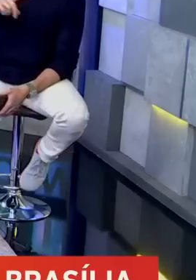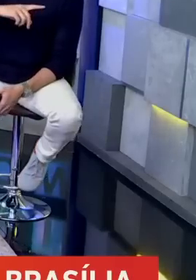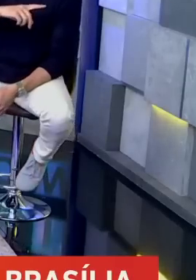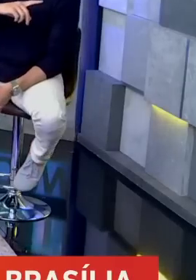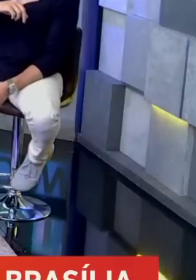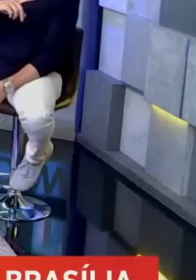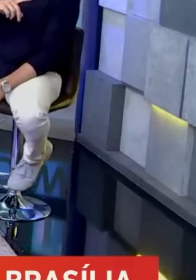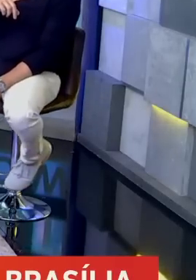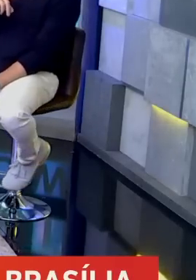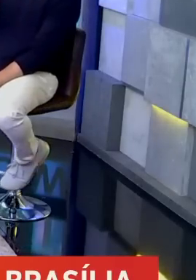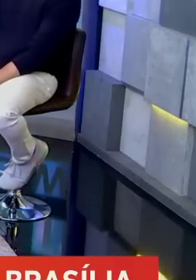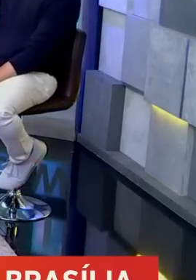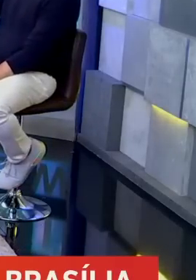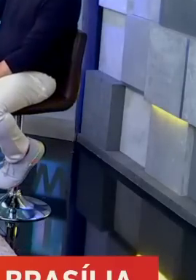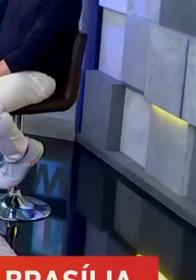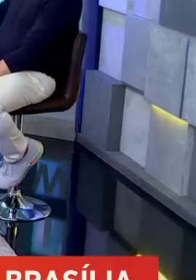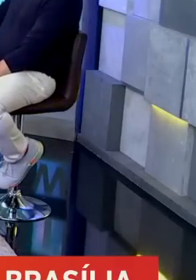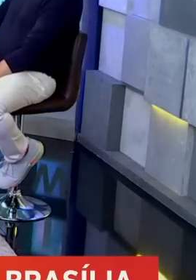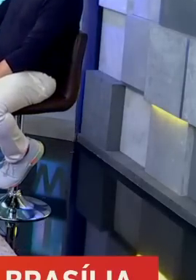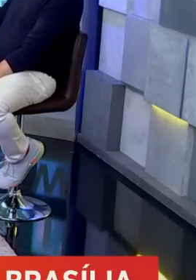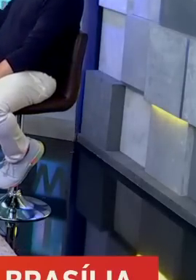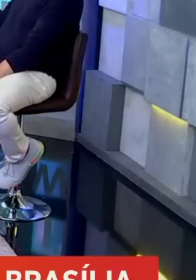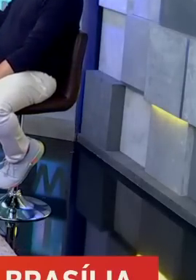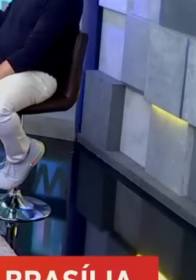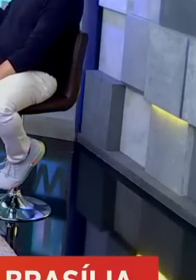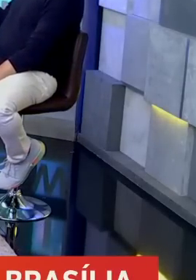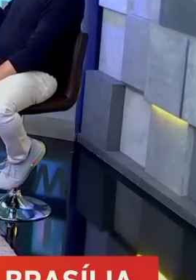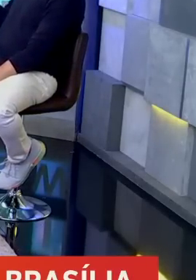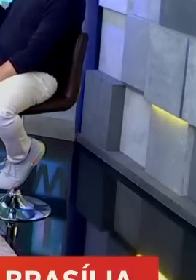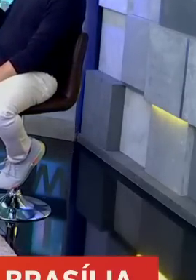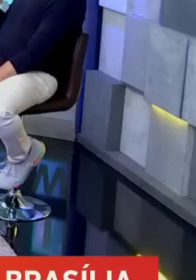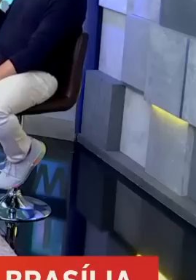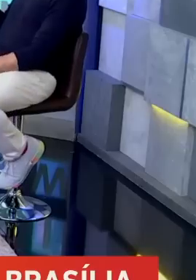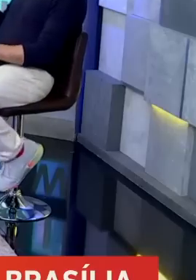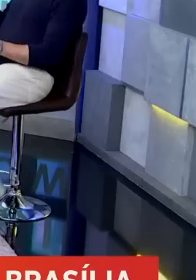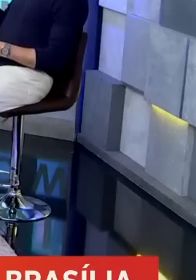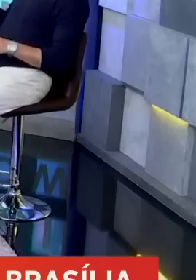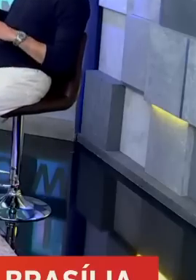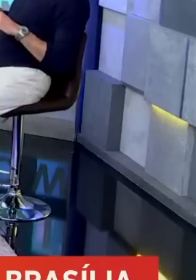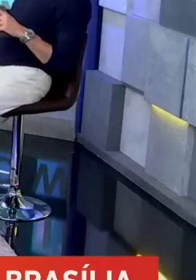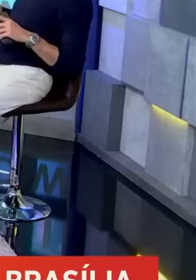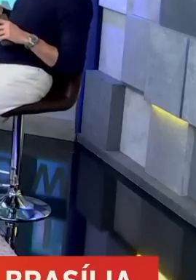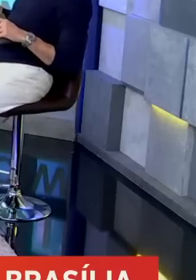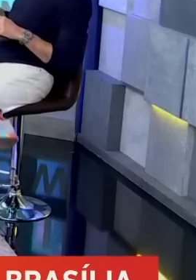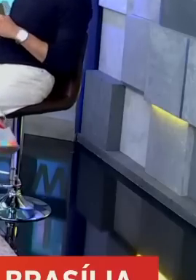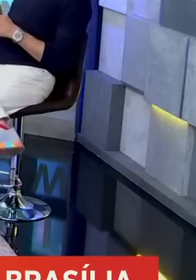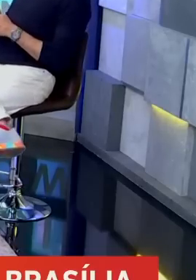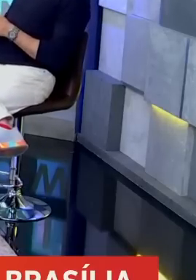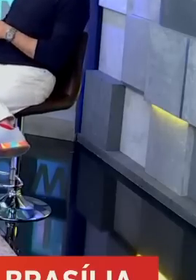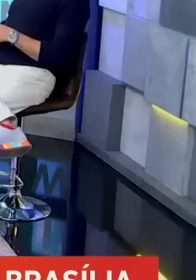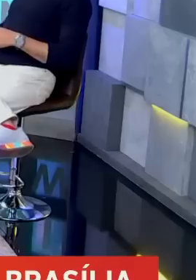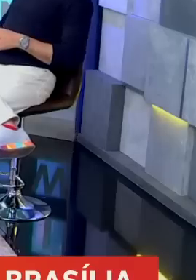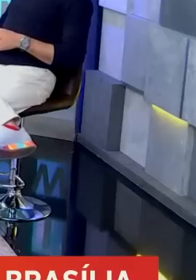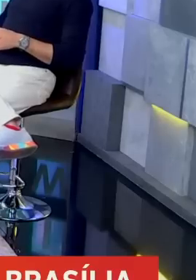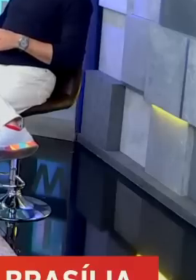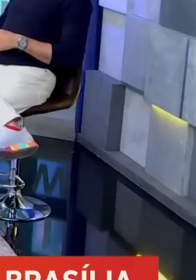avaliação sobre essa fala agora que nós ouvimos porque ele ainda fala sobre os ataques da Democracia dizendo que não vai tolerar esse